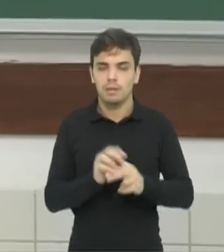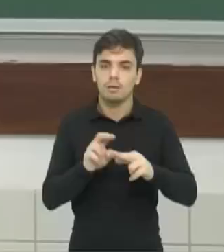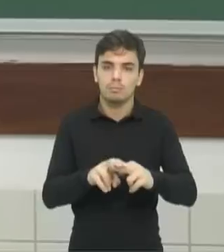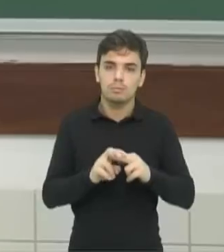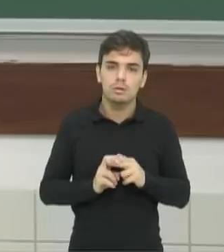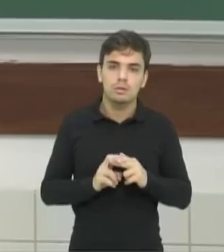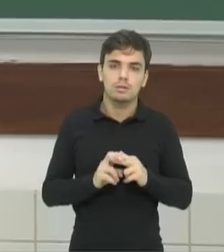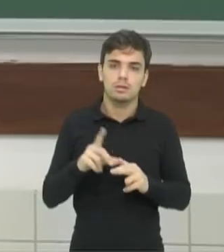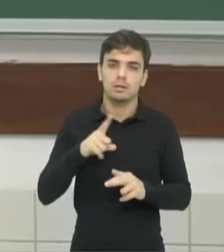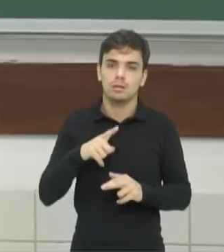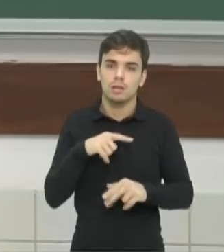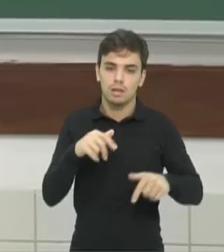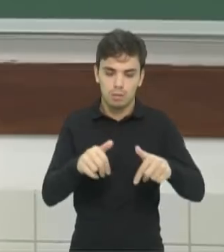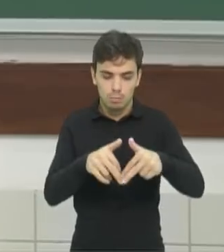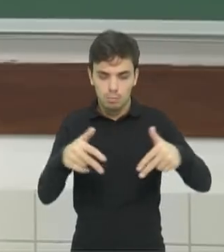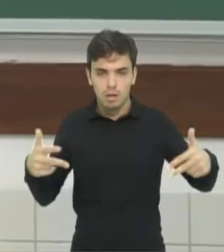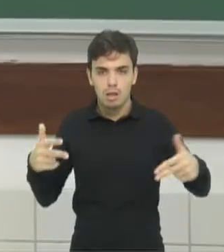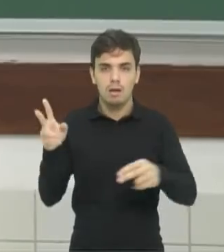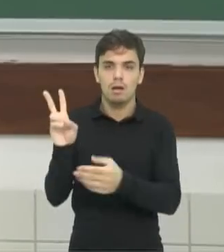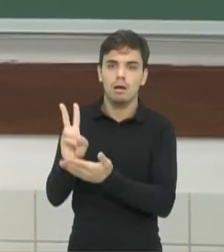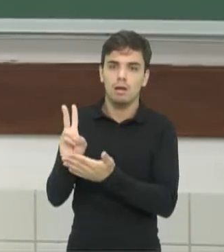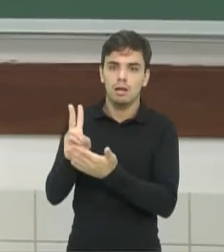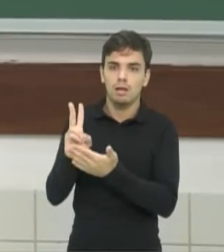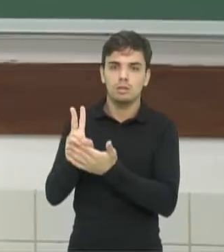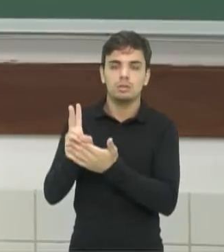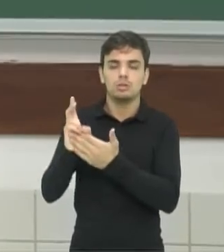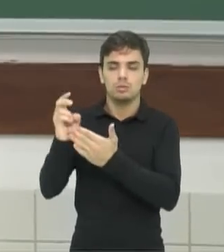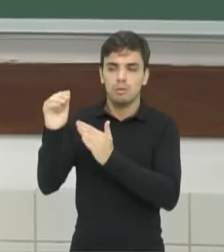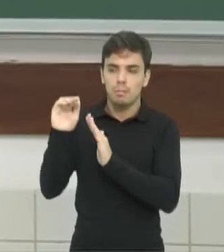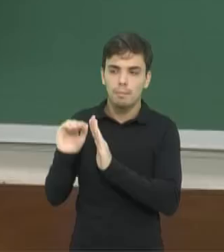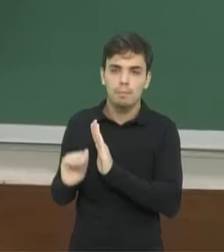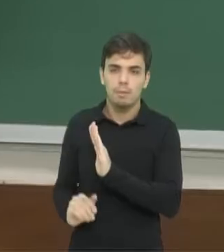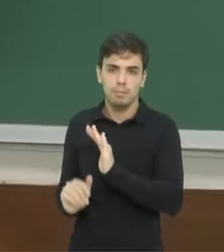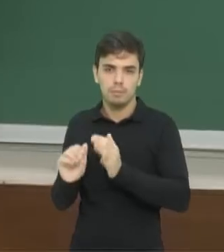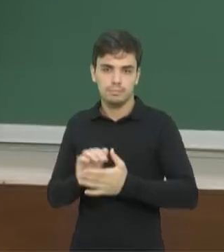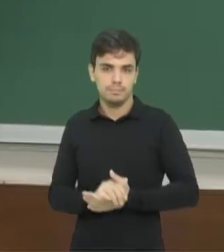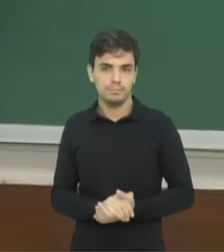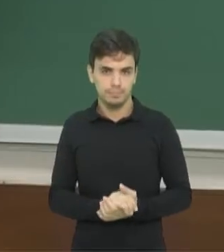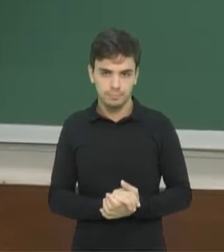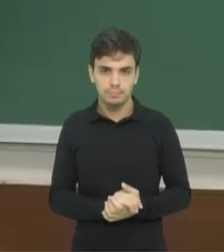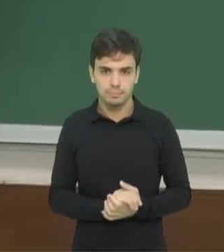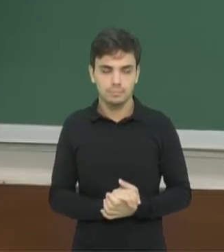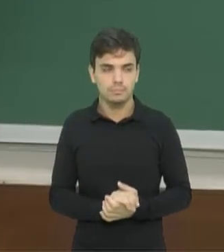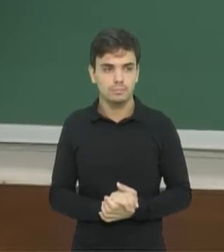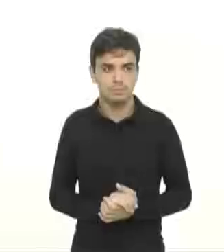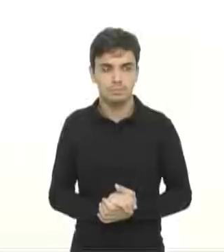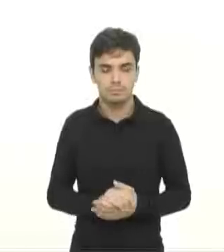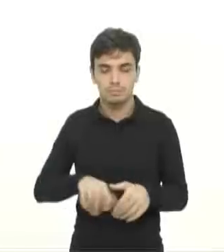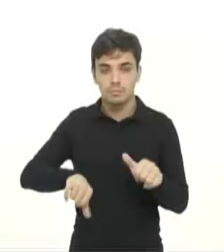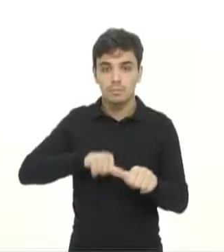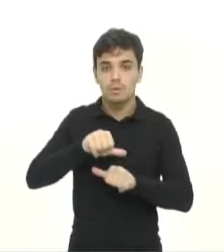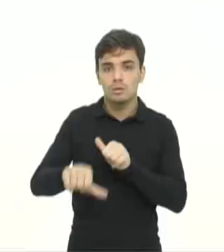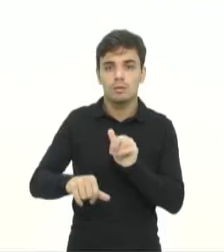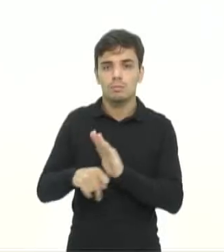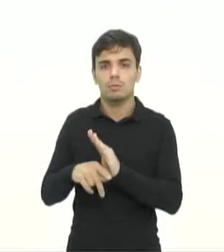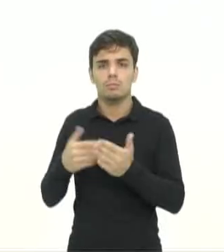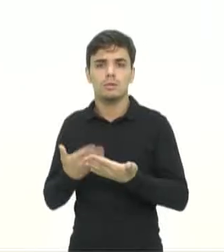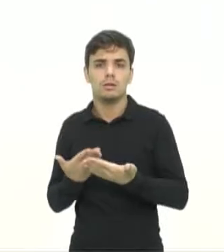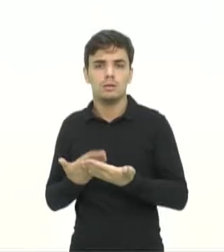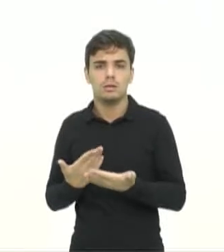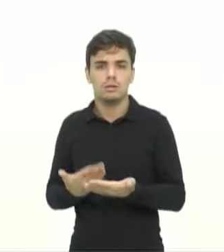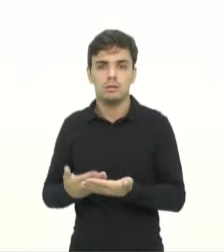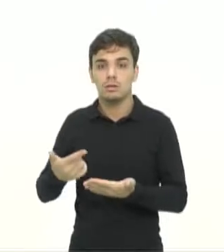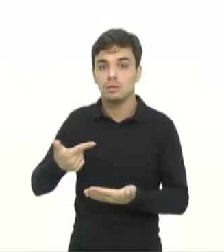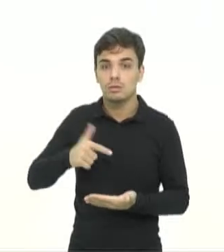as etnias dos índios e assim por diante. Então, vamos ver o que ele fala aqui. Transformando os seus estudos